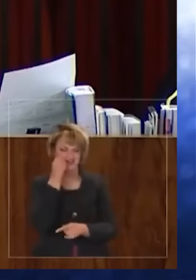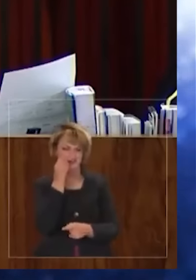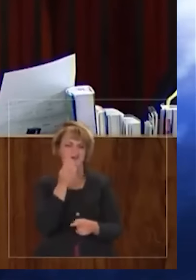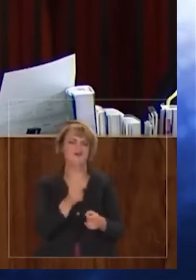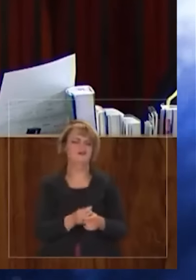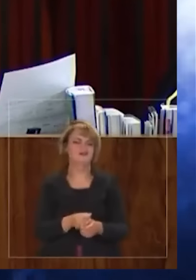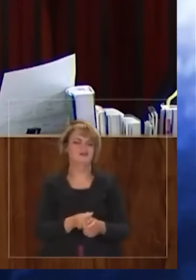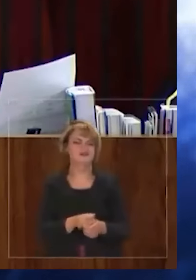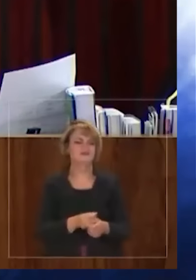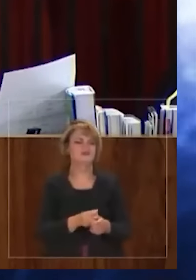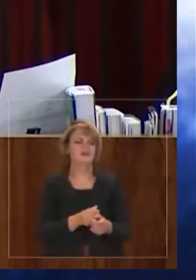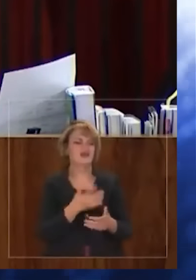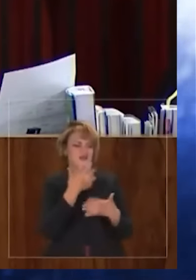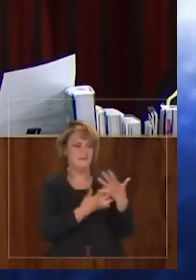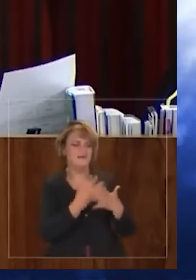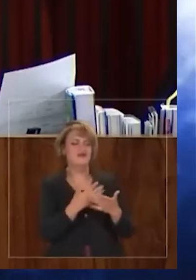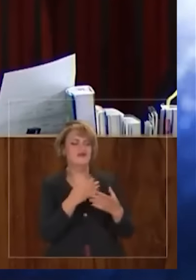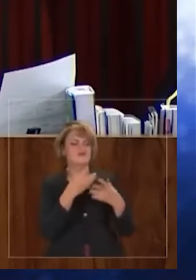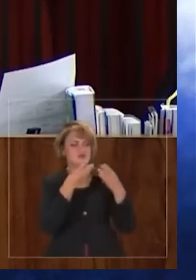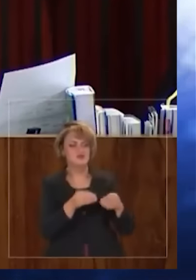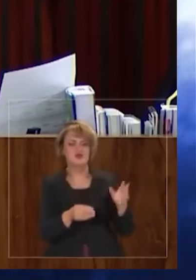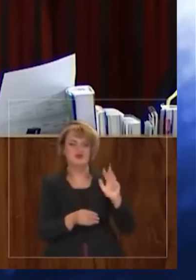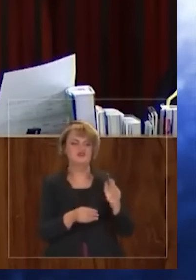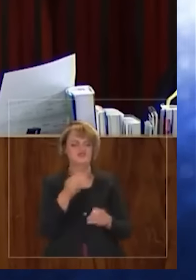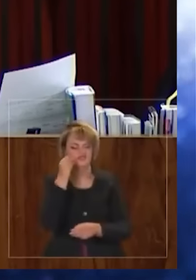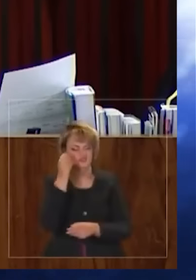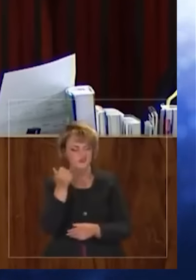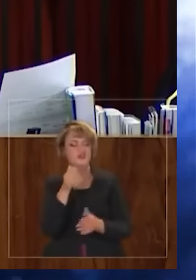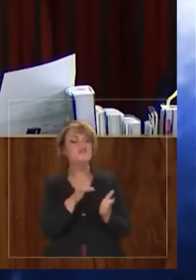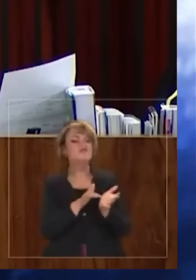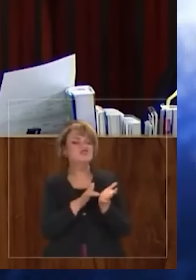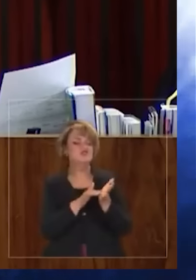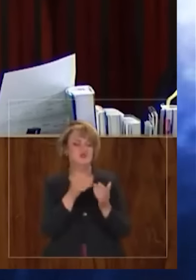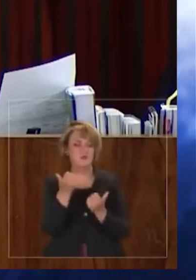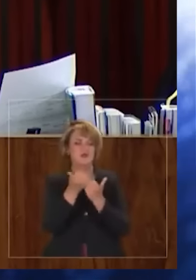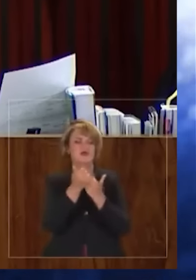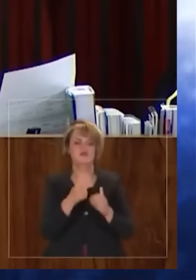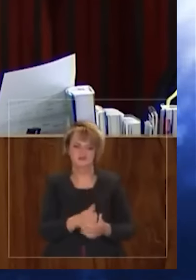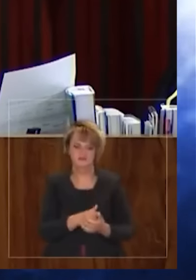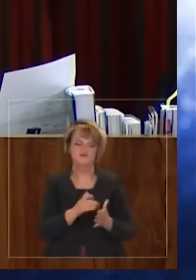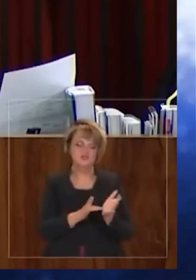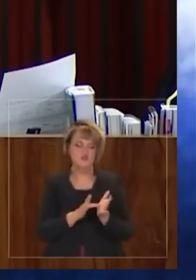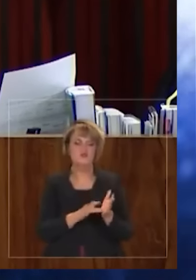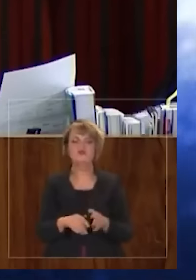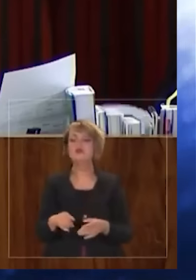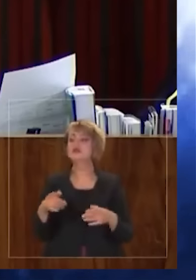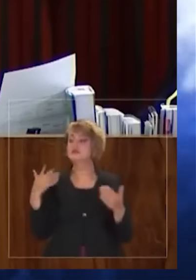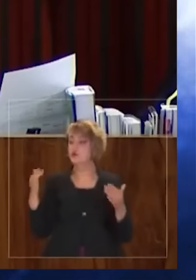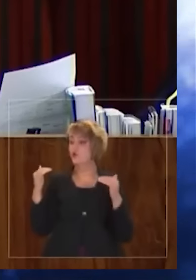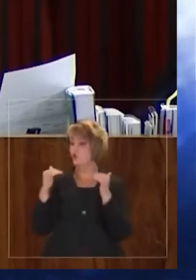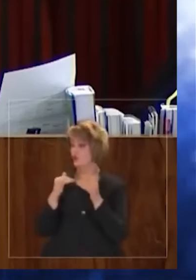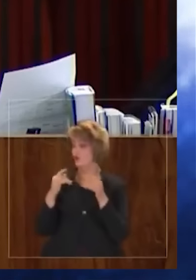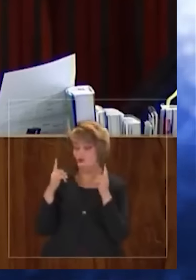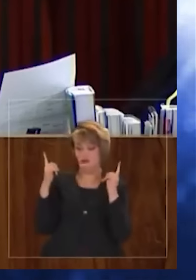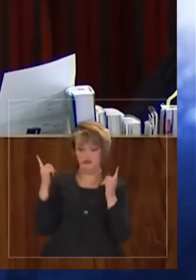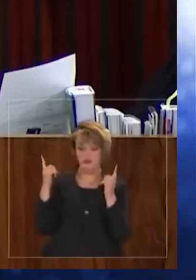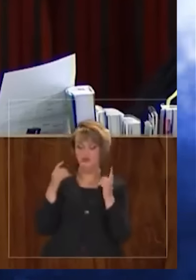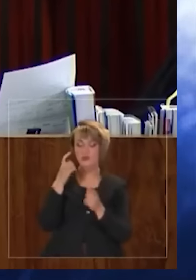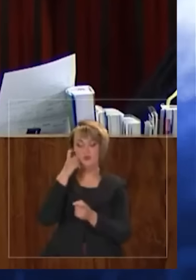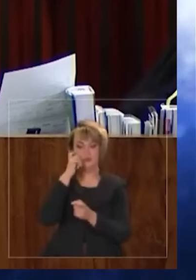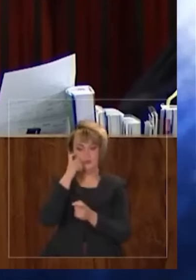acompanhar o eminente Ministro relator Ministro Isabel Ministro Ministro Cássio Nunes Marques eu acompanho a divergência